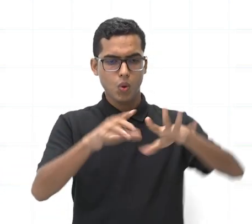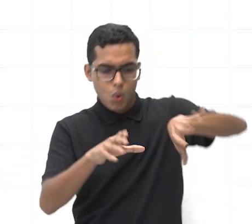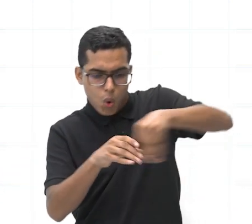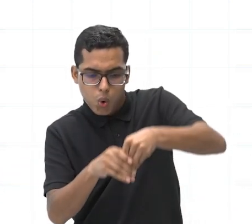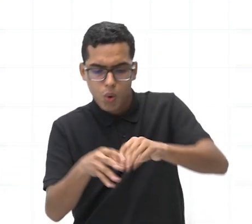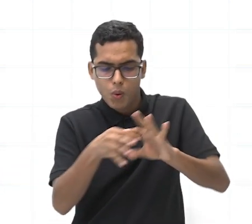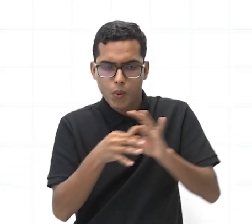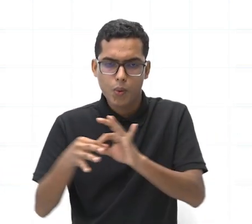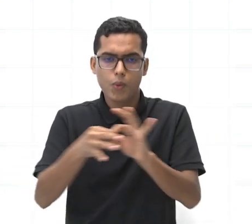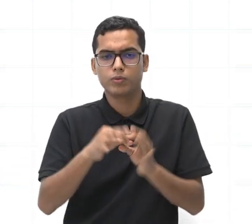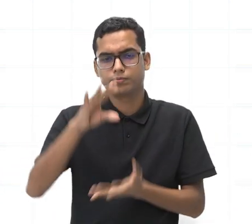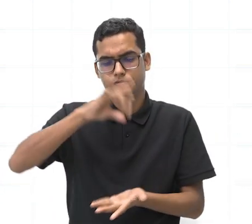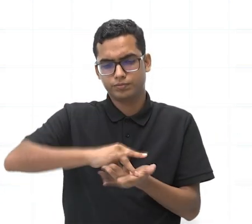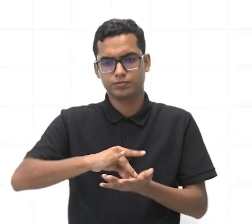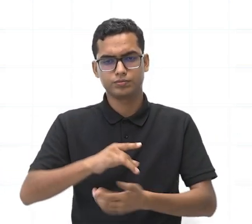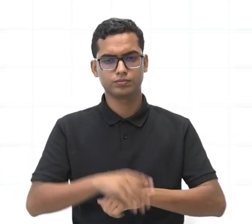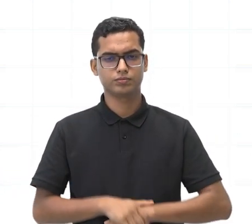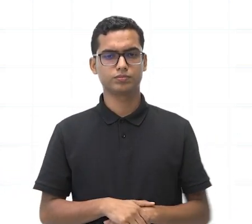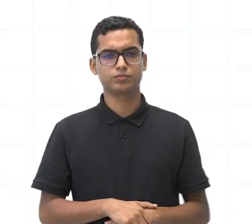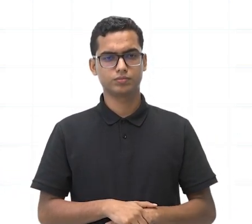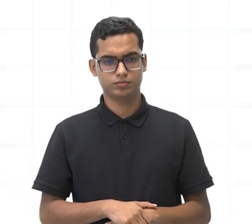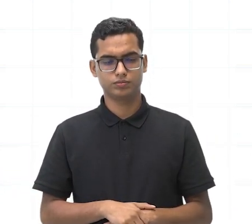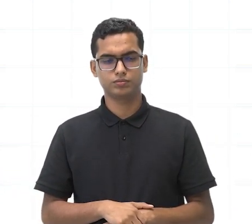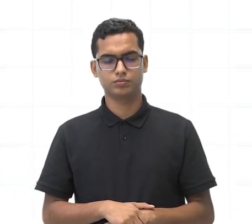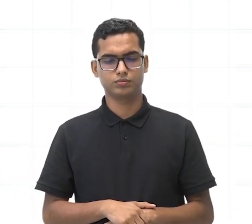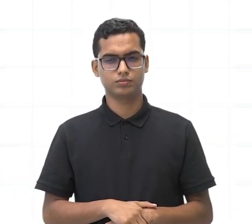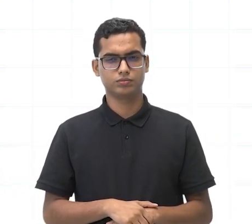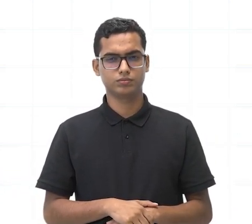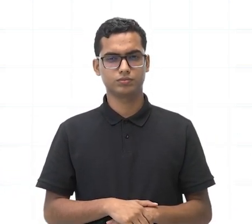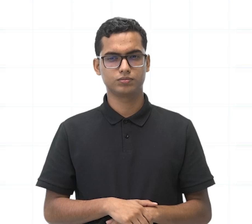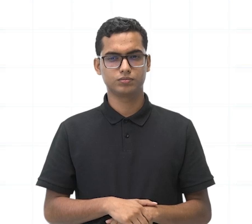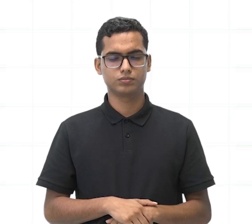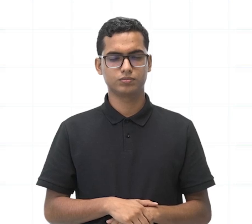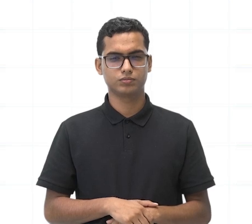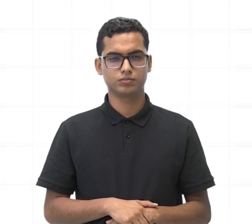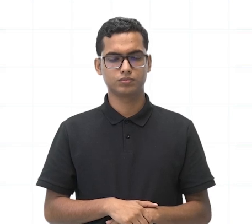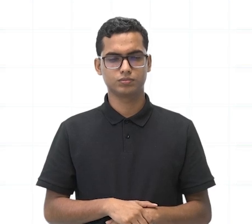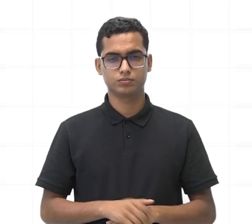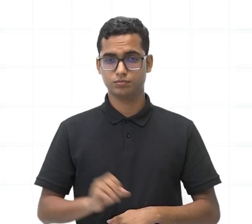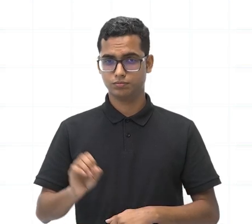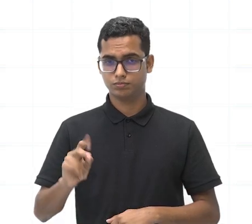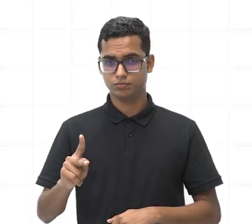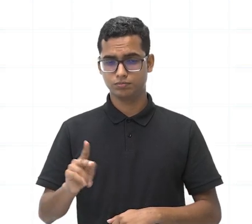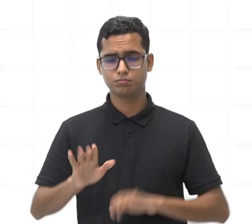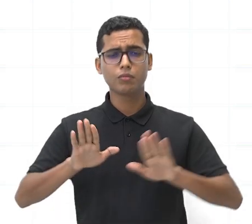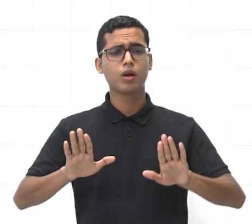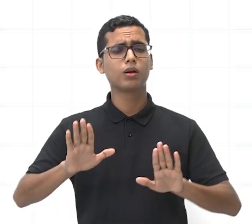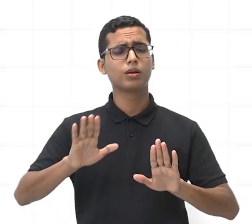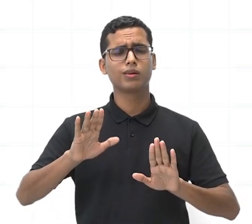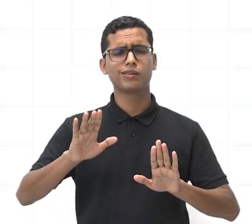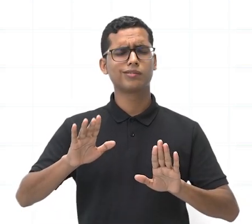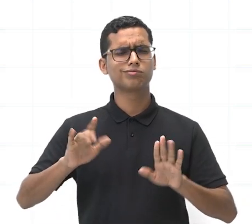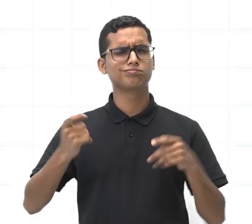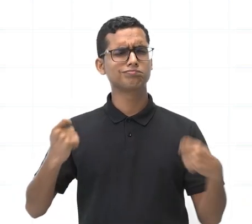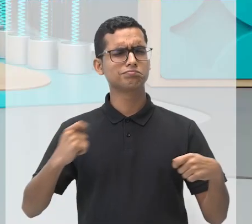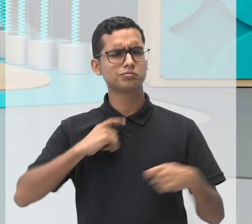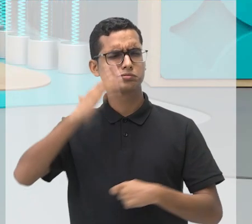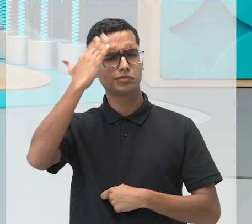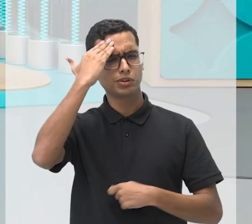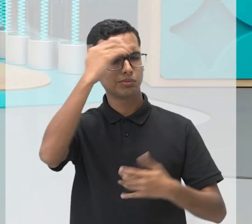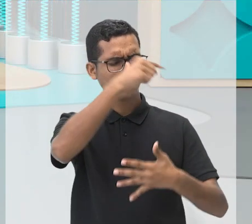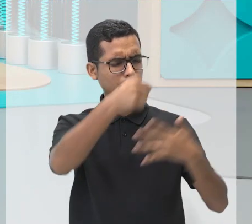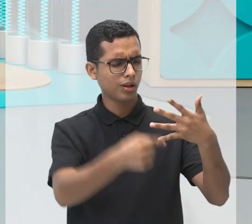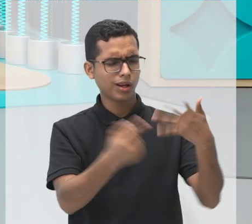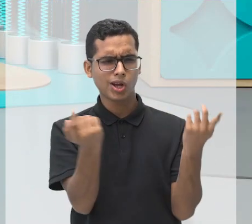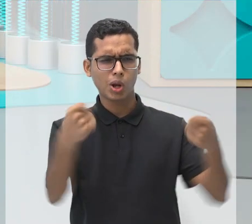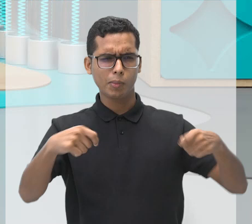conectadas, estão interligadas aí umas com as outras, ok? Mas professor, por que a gente precisa conhecer